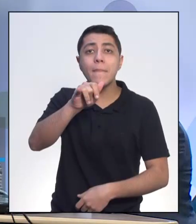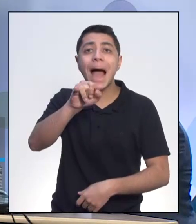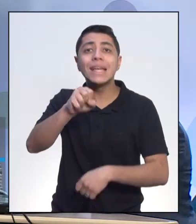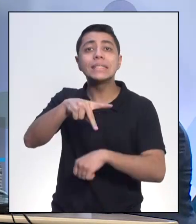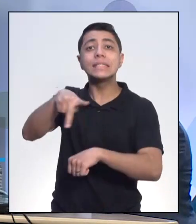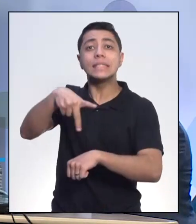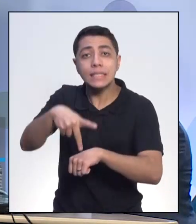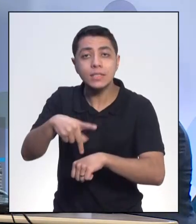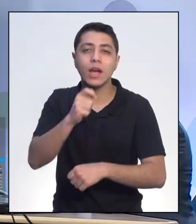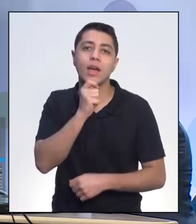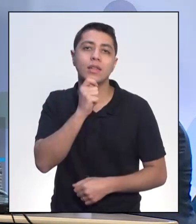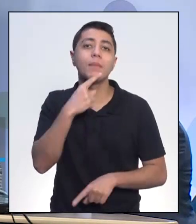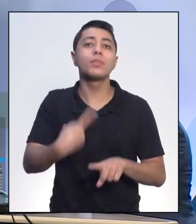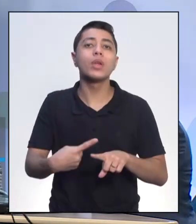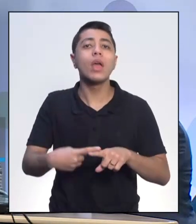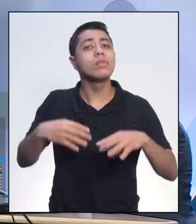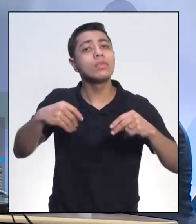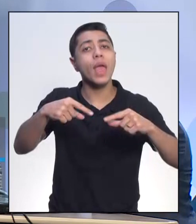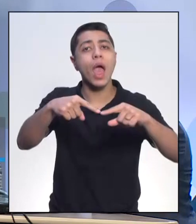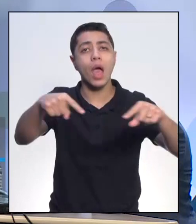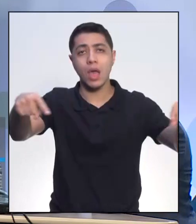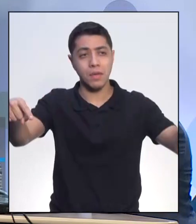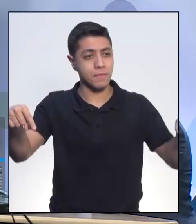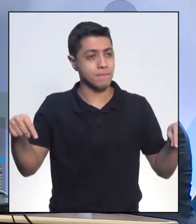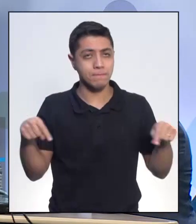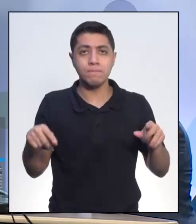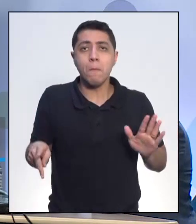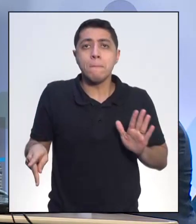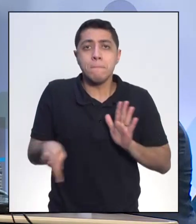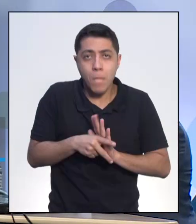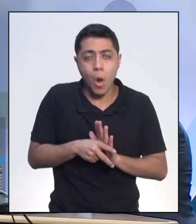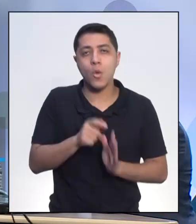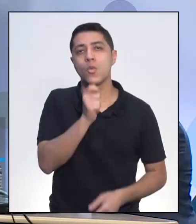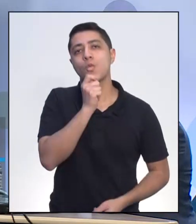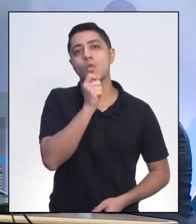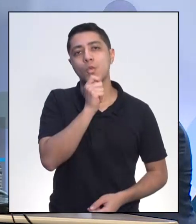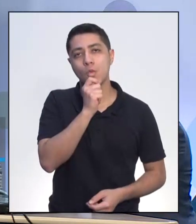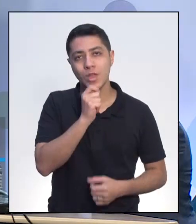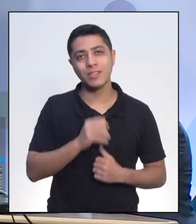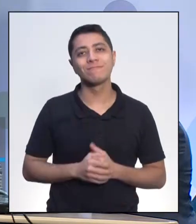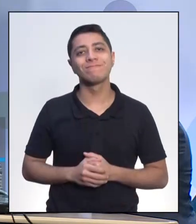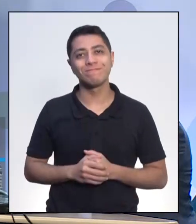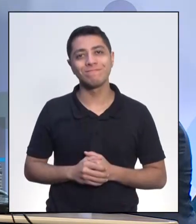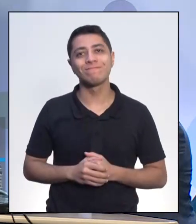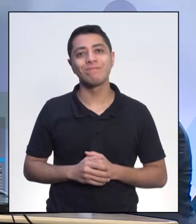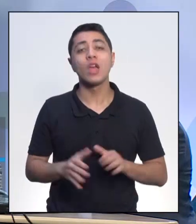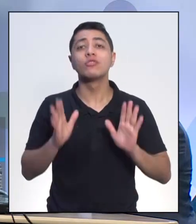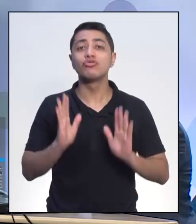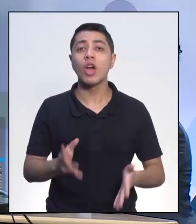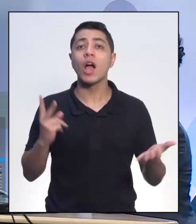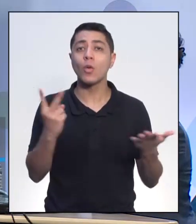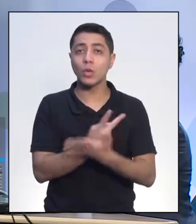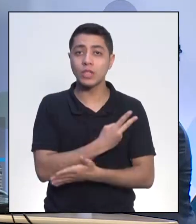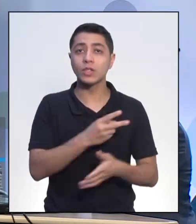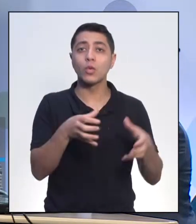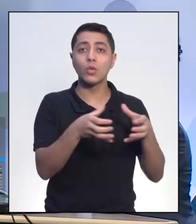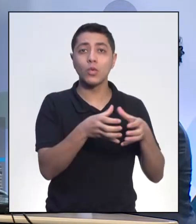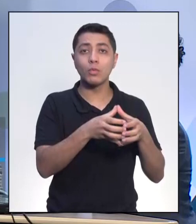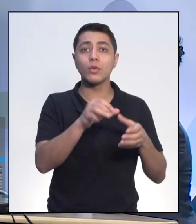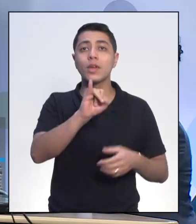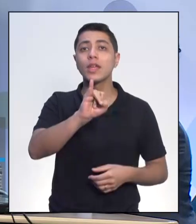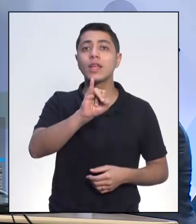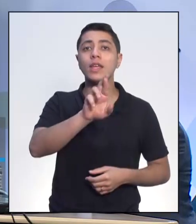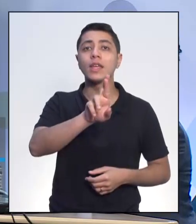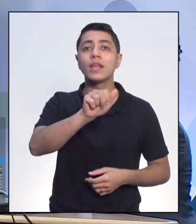ter território próprio, território independente. E isso o Kurdistão não tem. Então, ele já foi atacado pelos iraquianos com armas